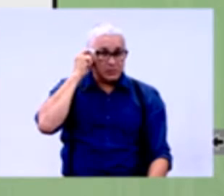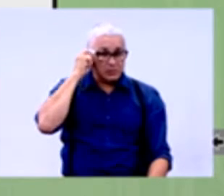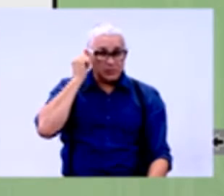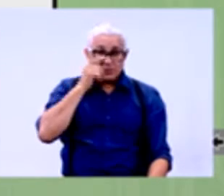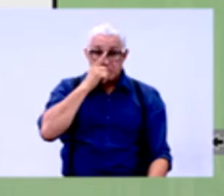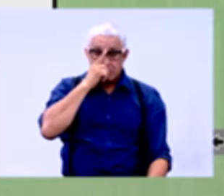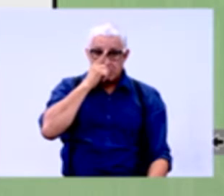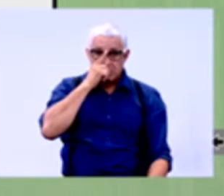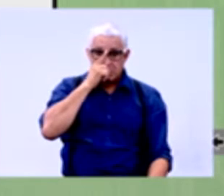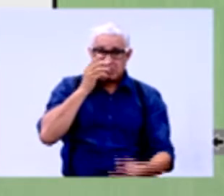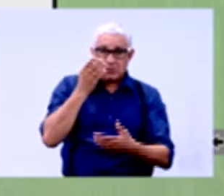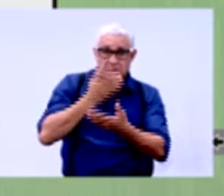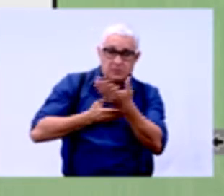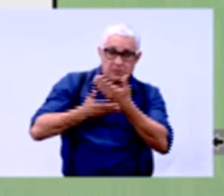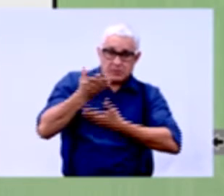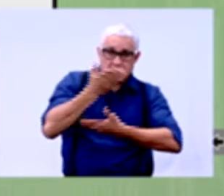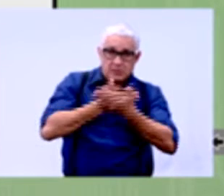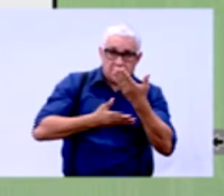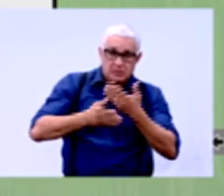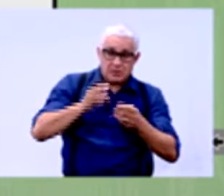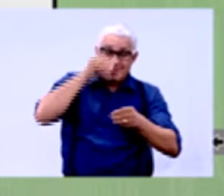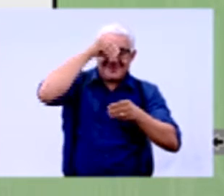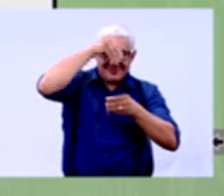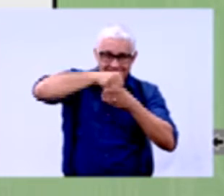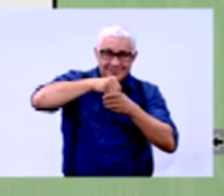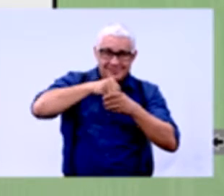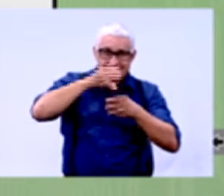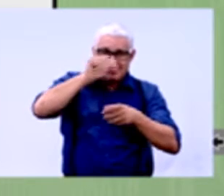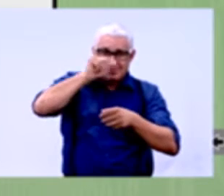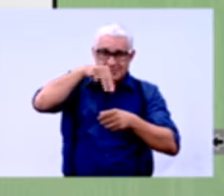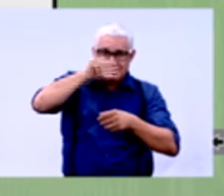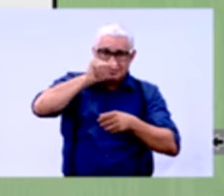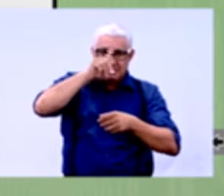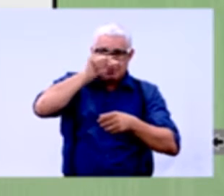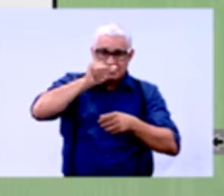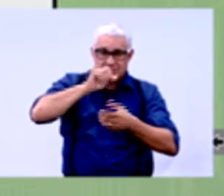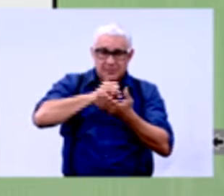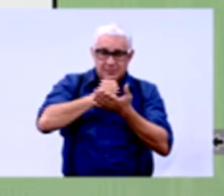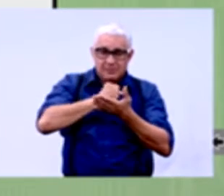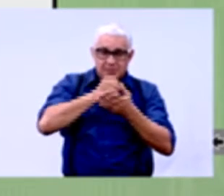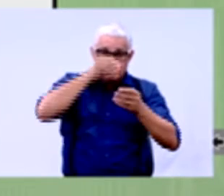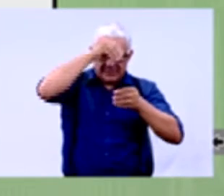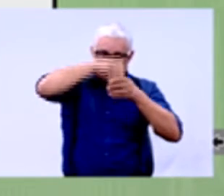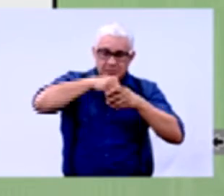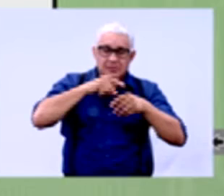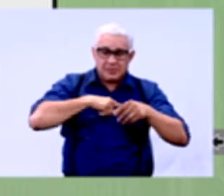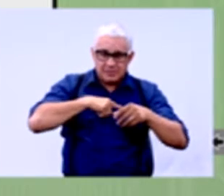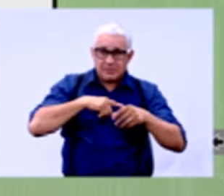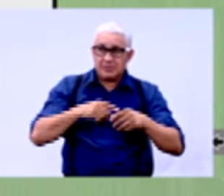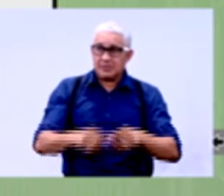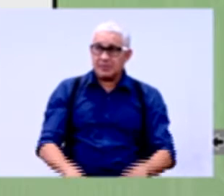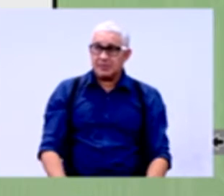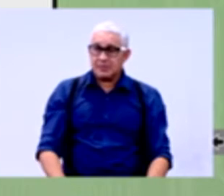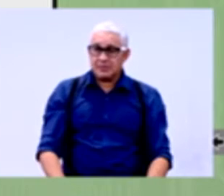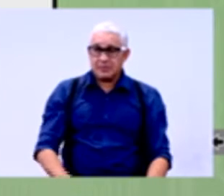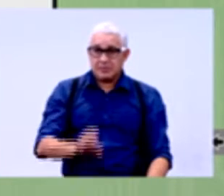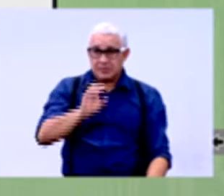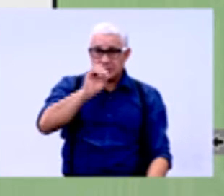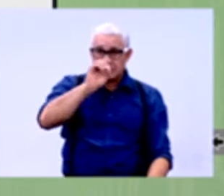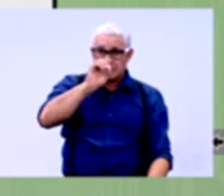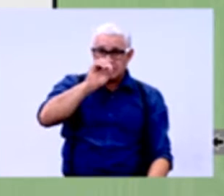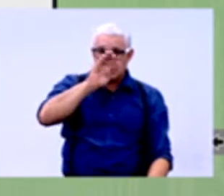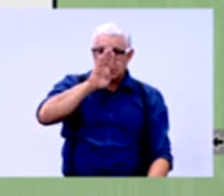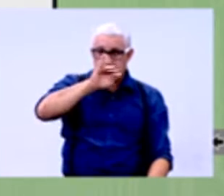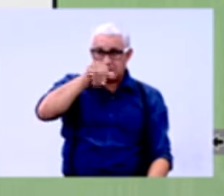a interação aqui, isso aqui já é a parte interna da camada controller. Então veja, aqui nós temos o objeto